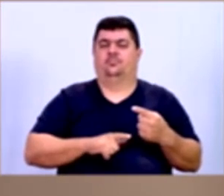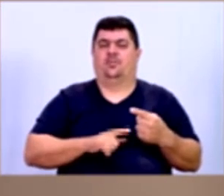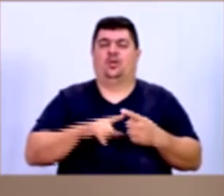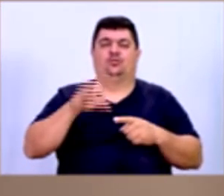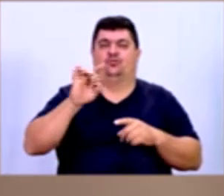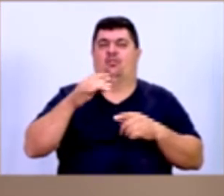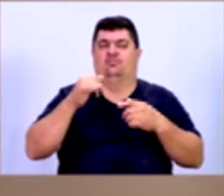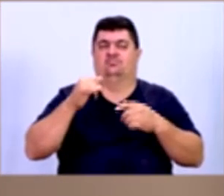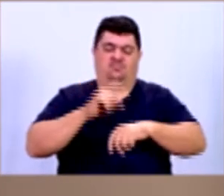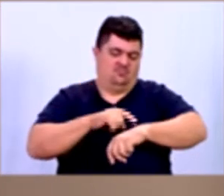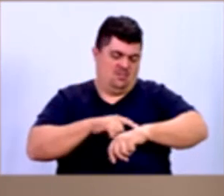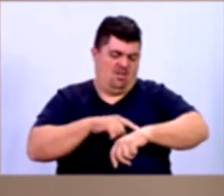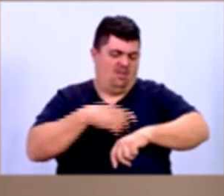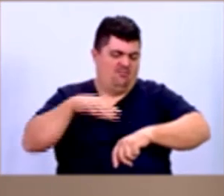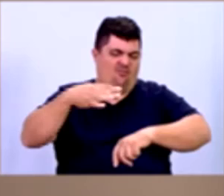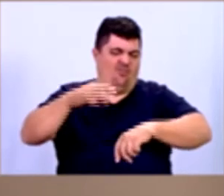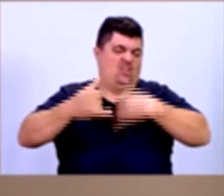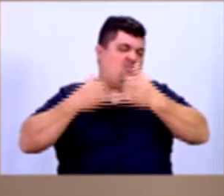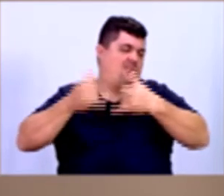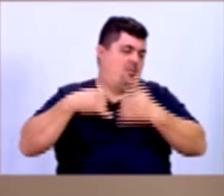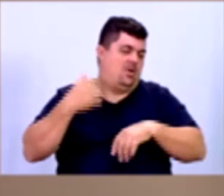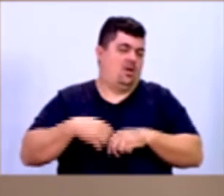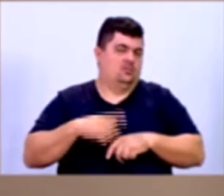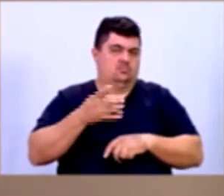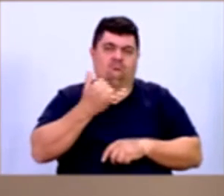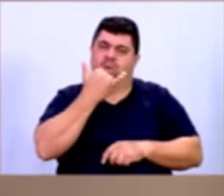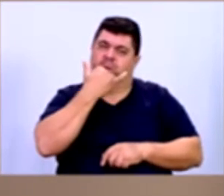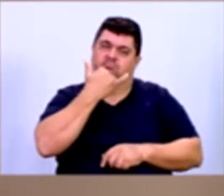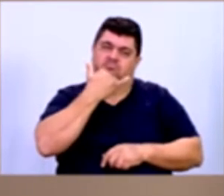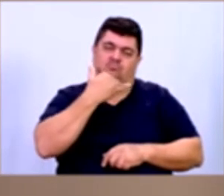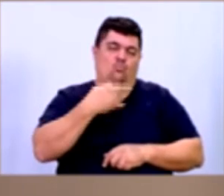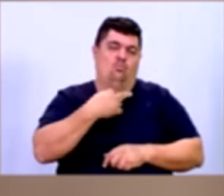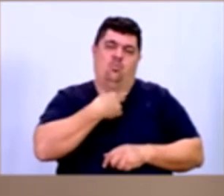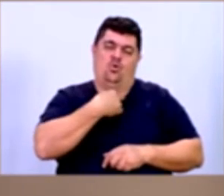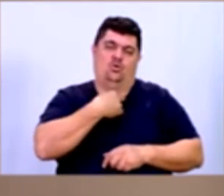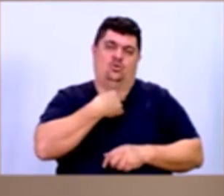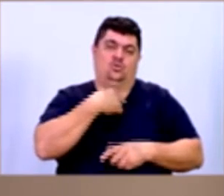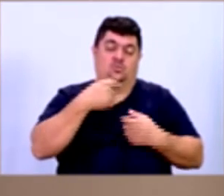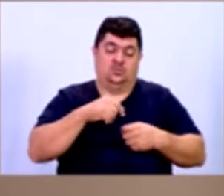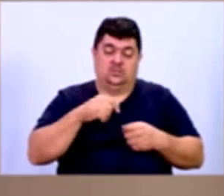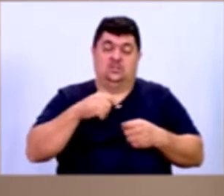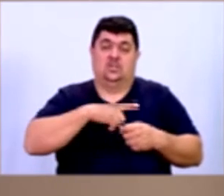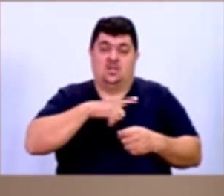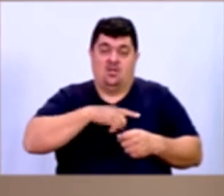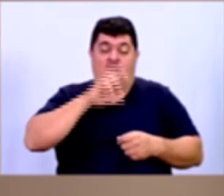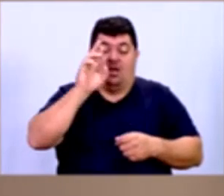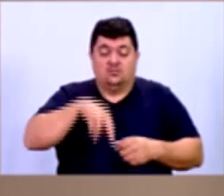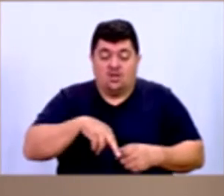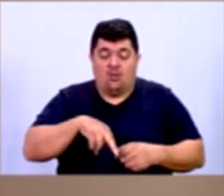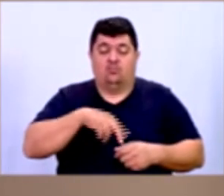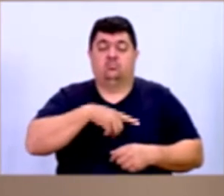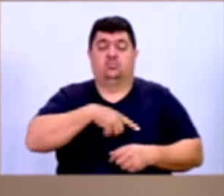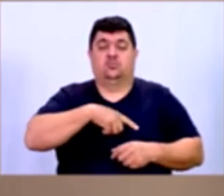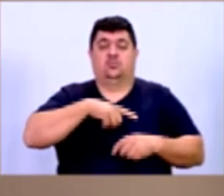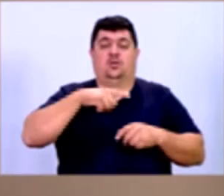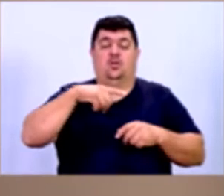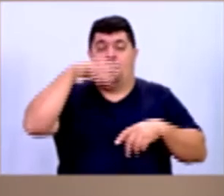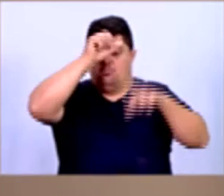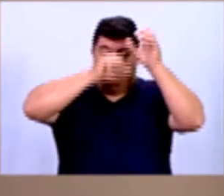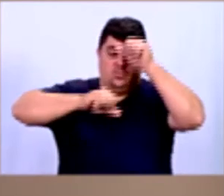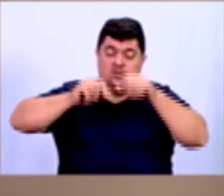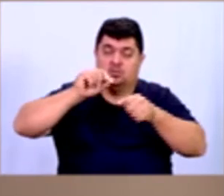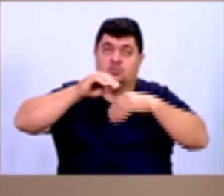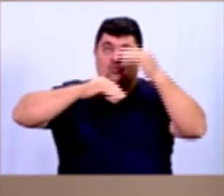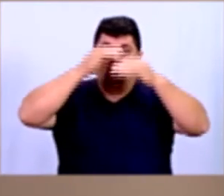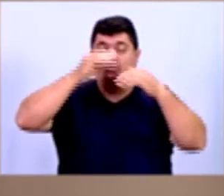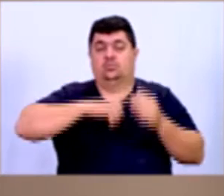quer gerar no raciocínio lógico, na forma de pensar, na maneira de agir entre alunos e professores, ou entre alunos e